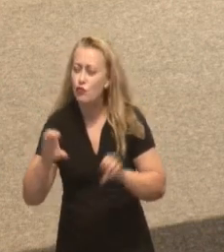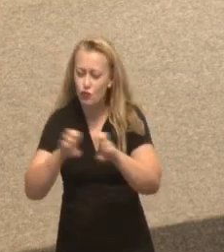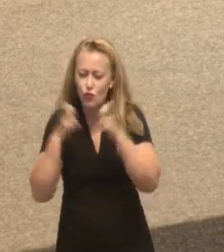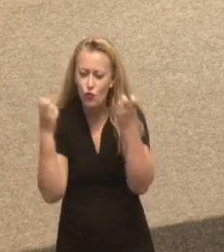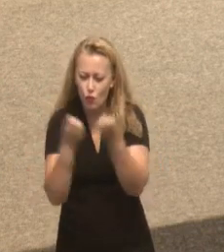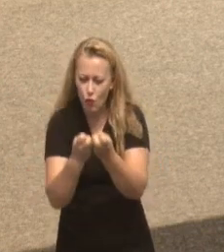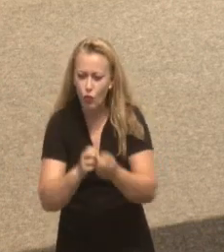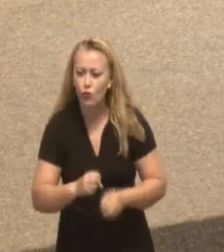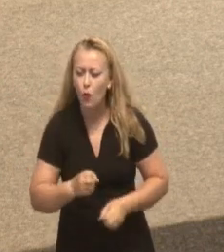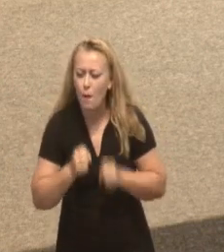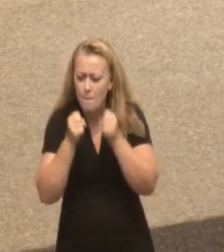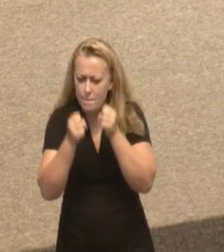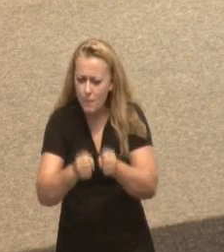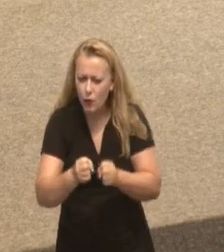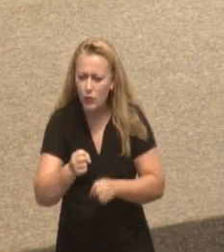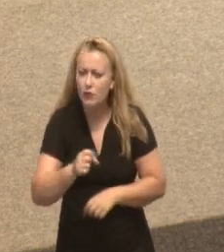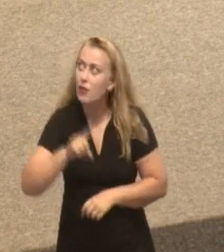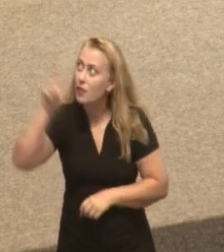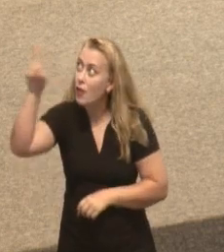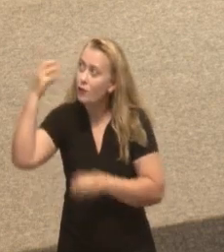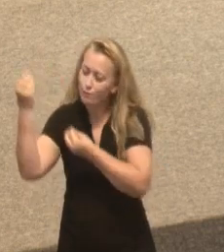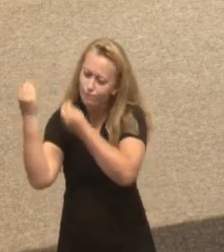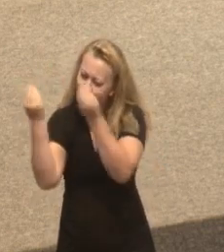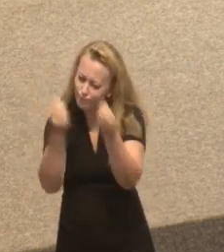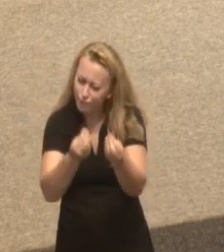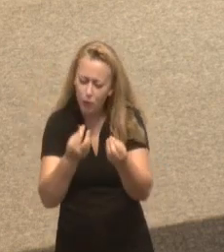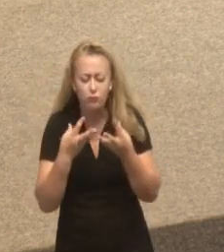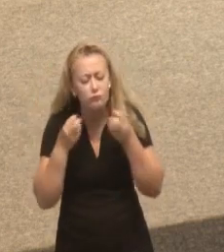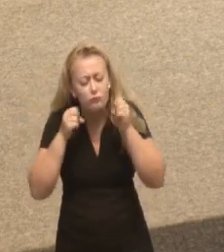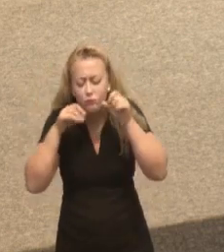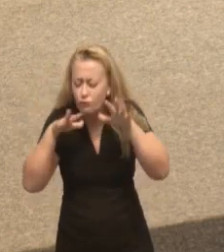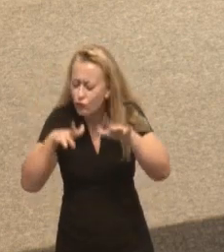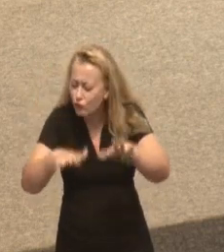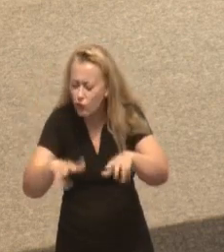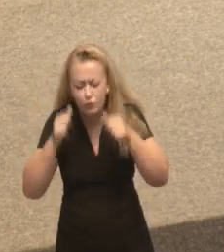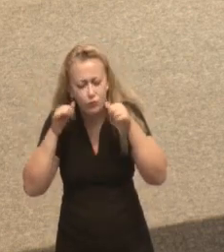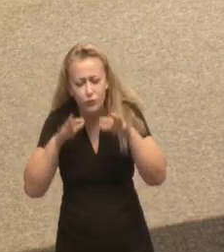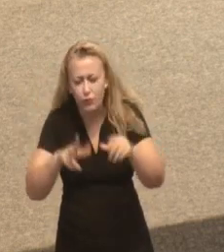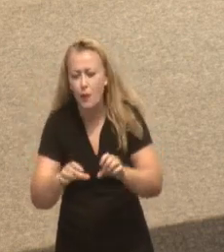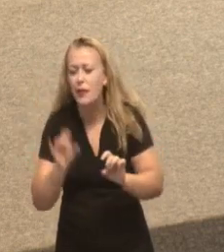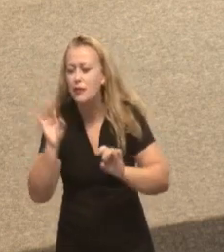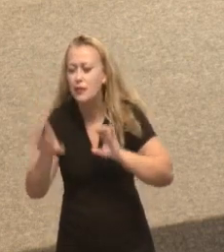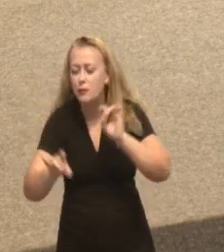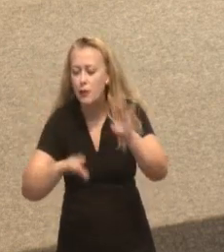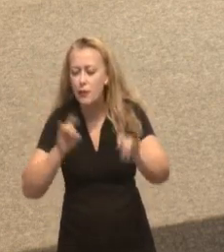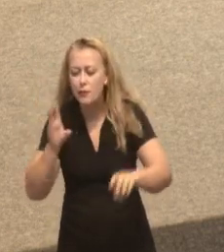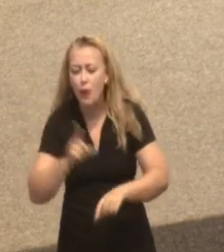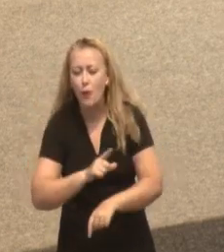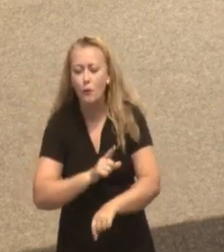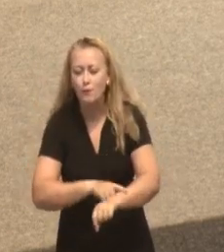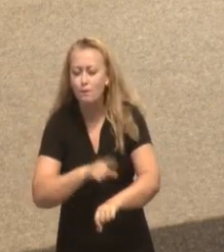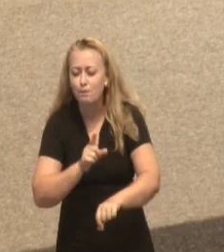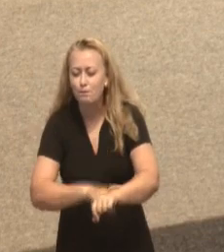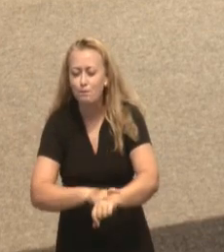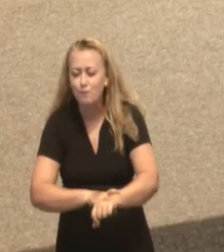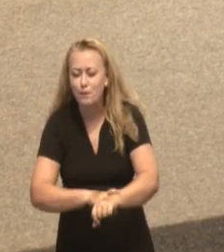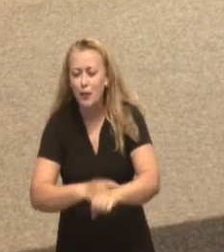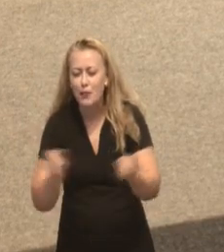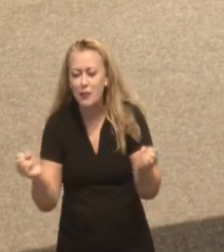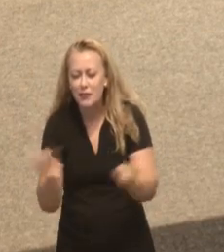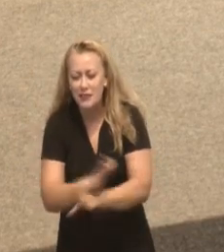Senhor possa ricamente abençoá-lo, e em especial, irmãos, neste dia, quando nós estamos aqui no encerramento da